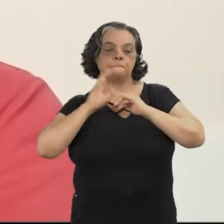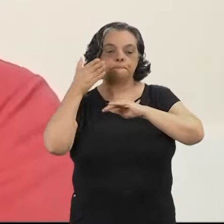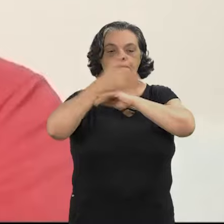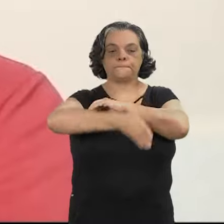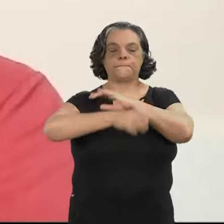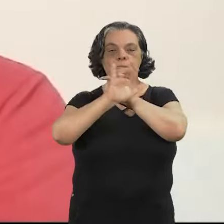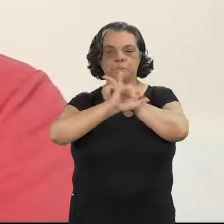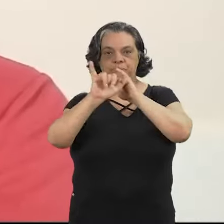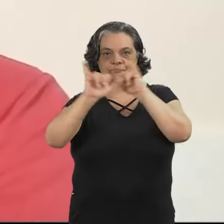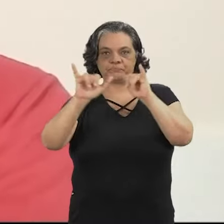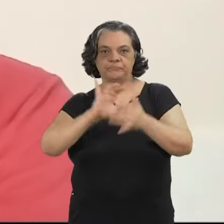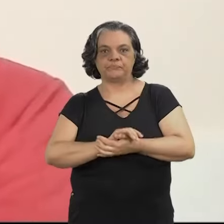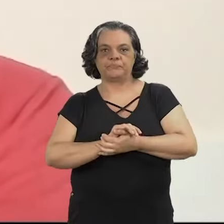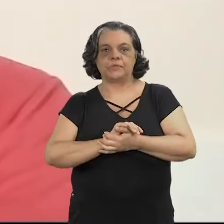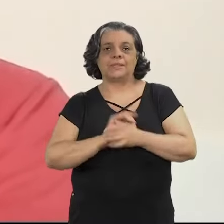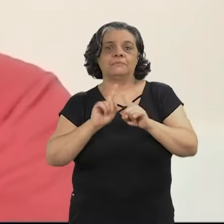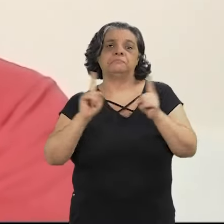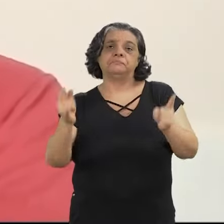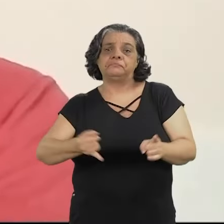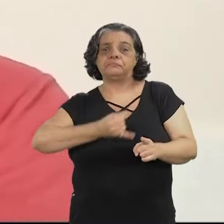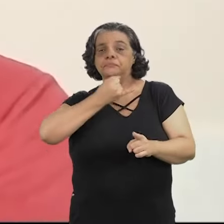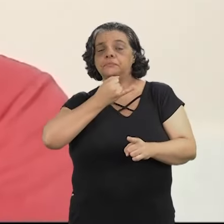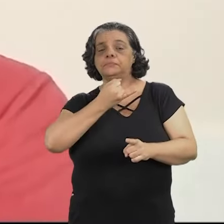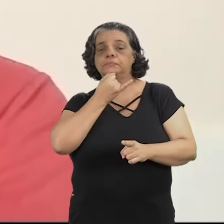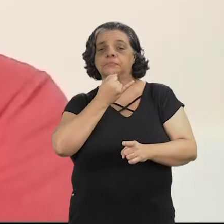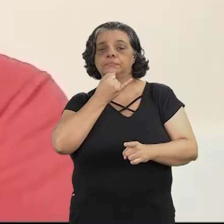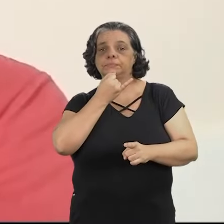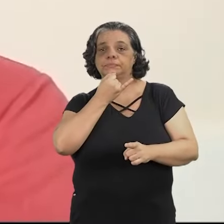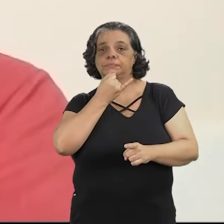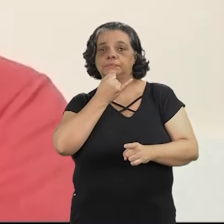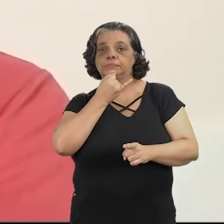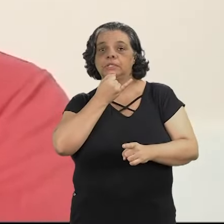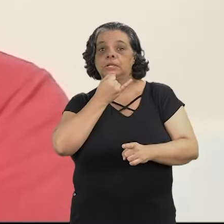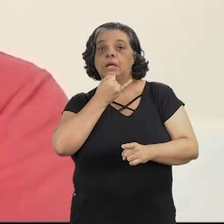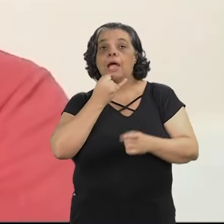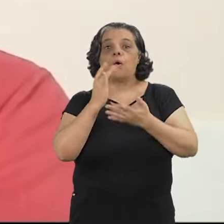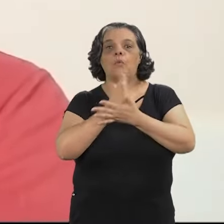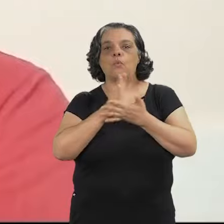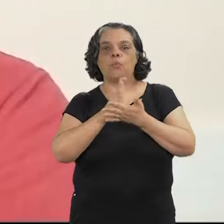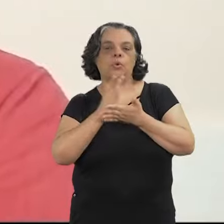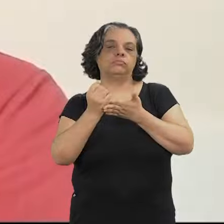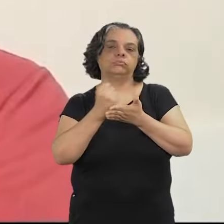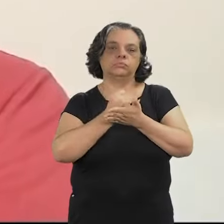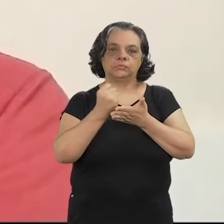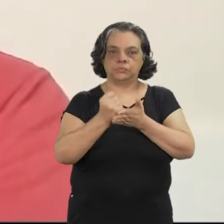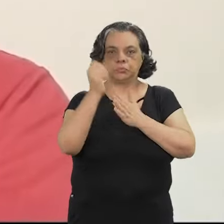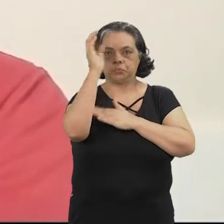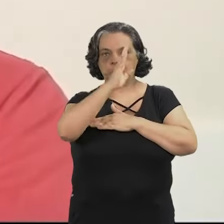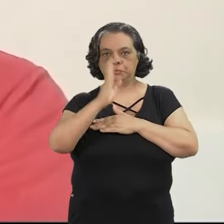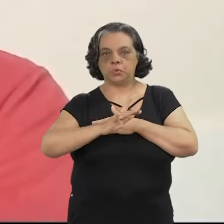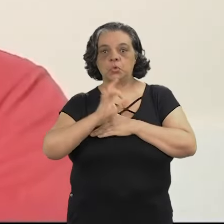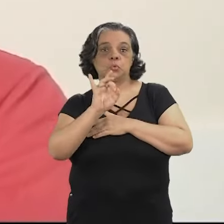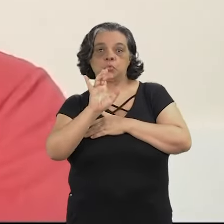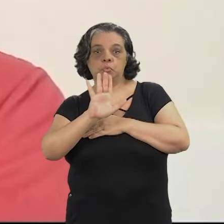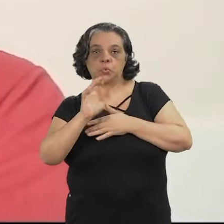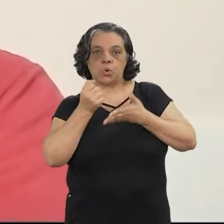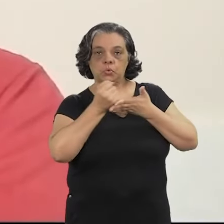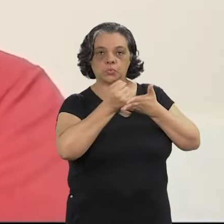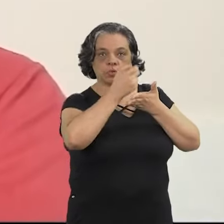à informação infelizmente concessões no Brasil elas só